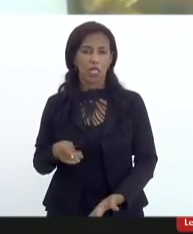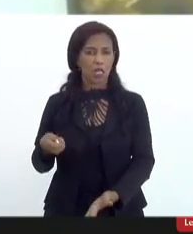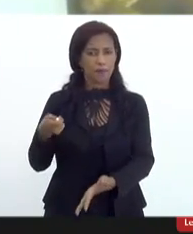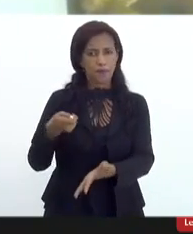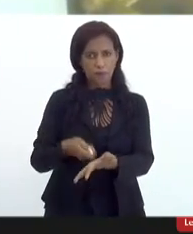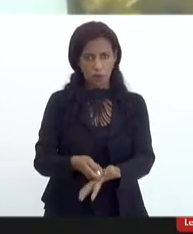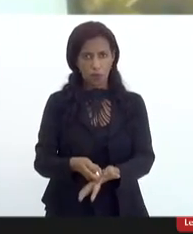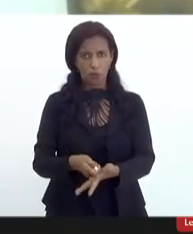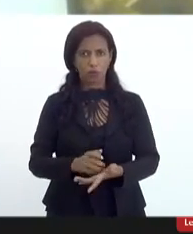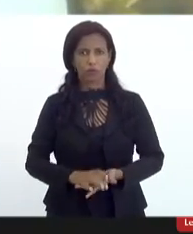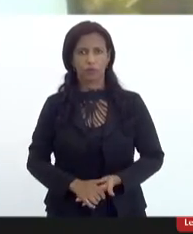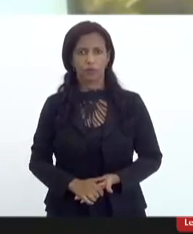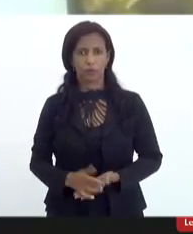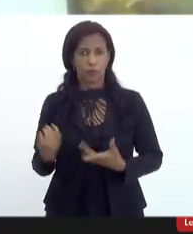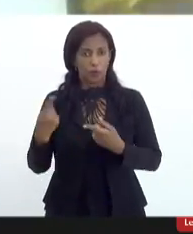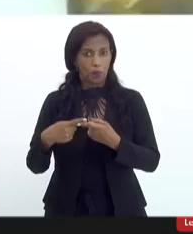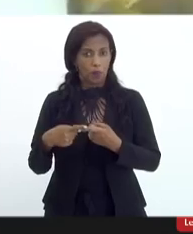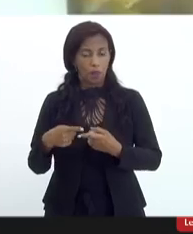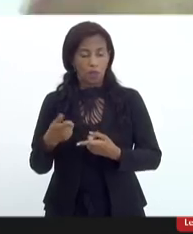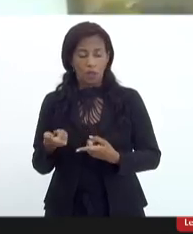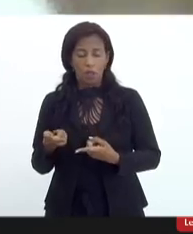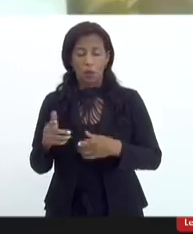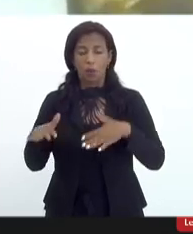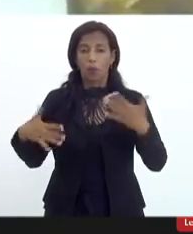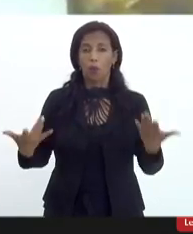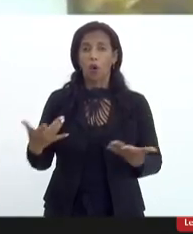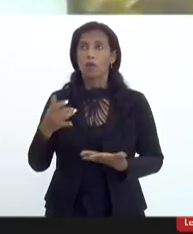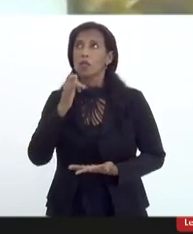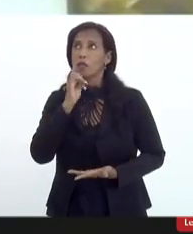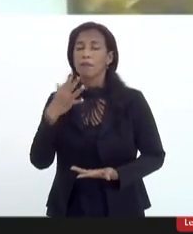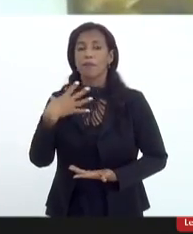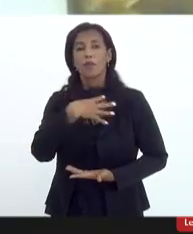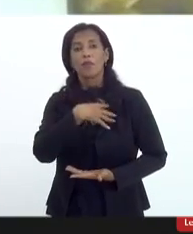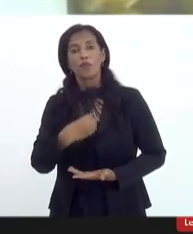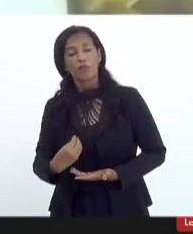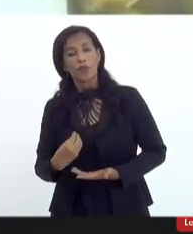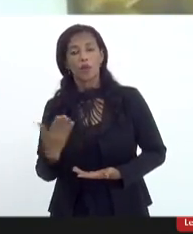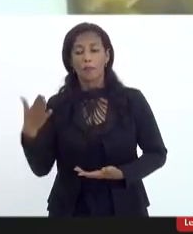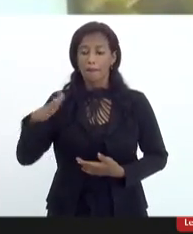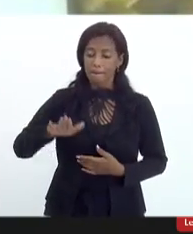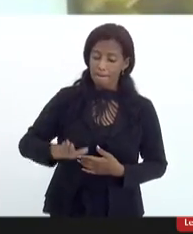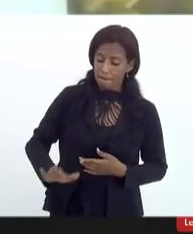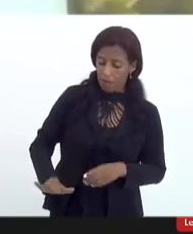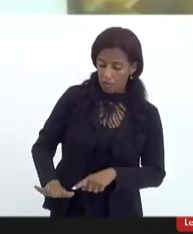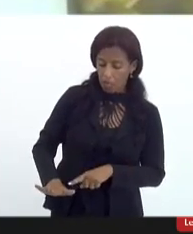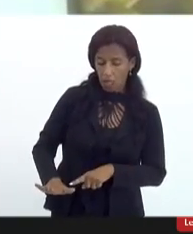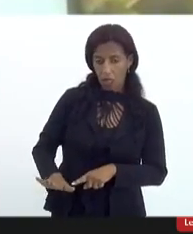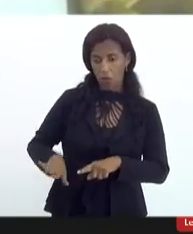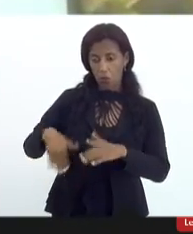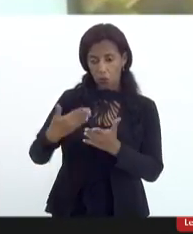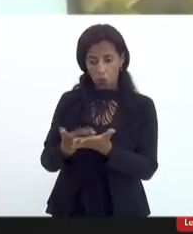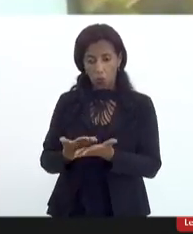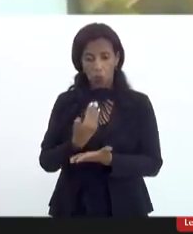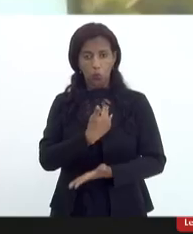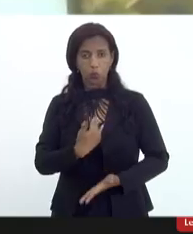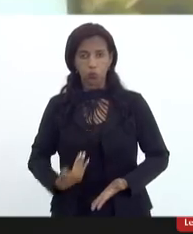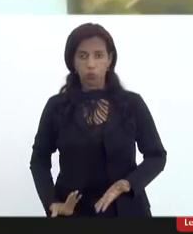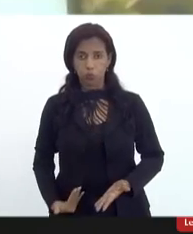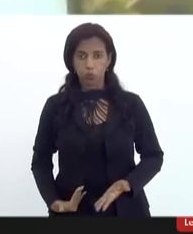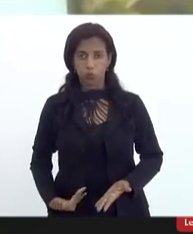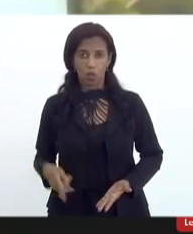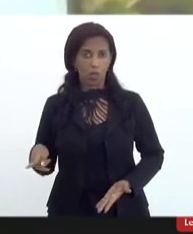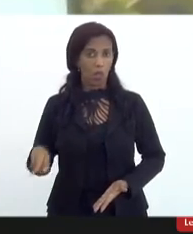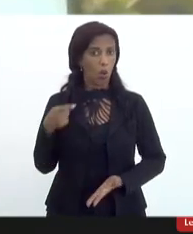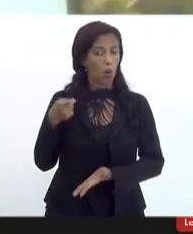impor, porque impor? Quando, se meu filho pequeno, numa escola pública, ele